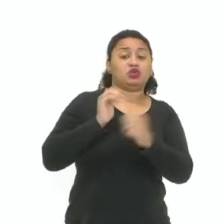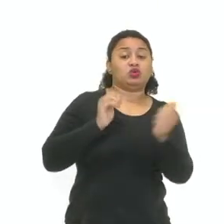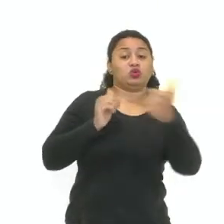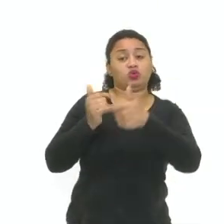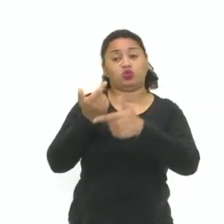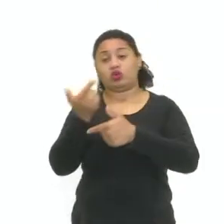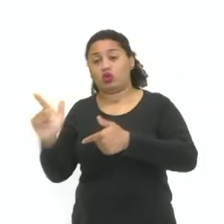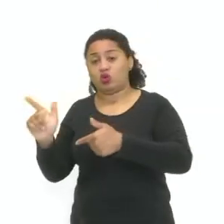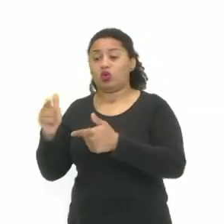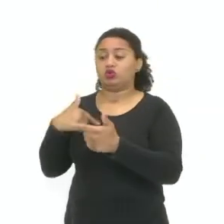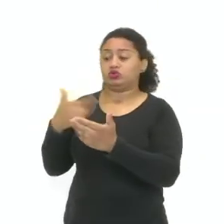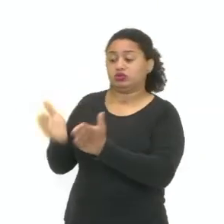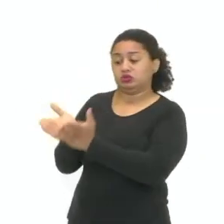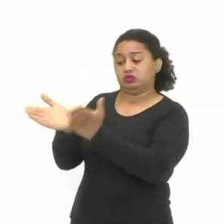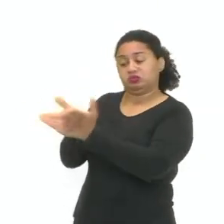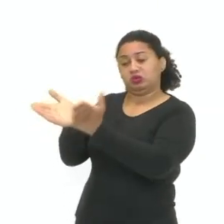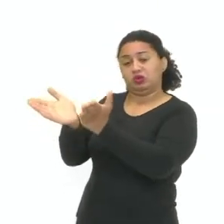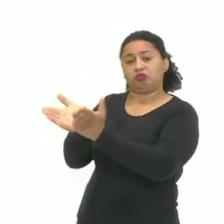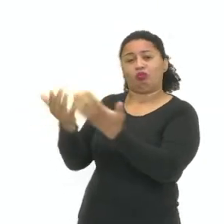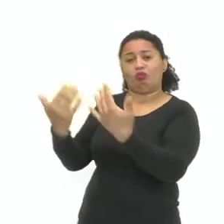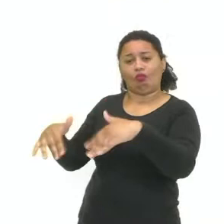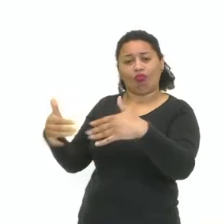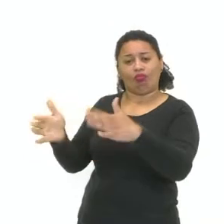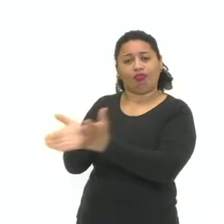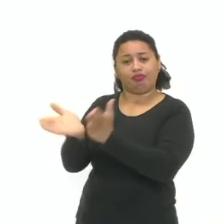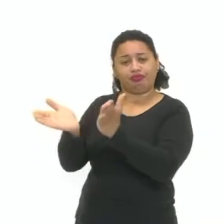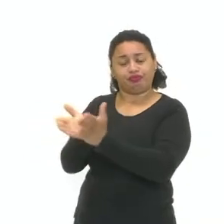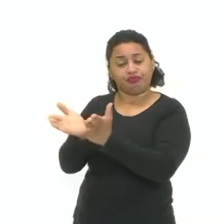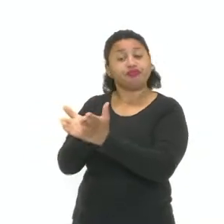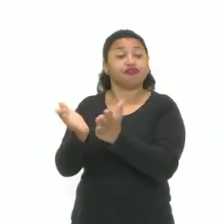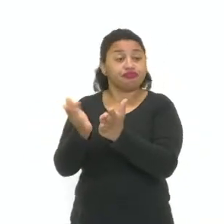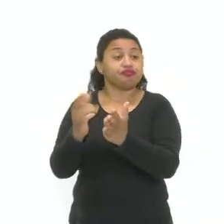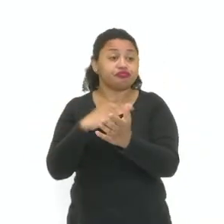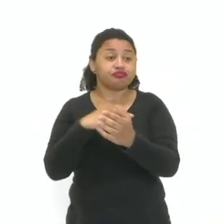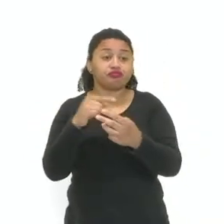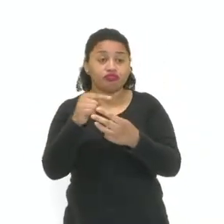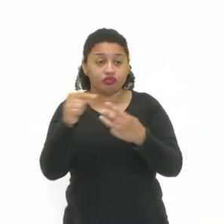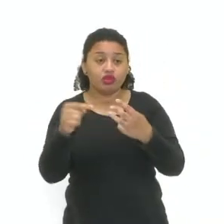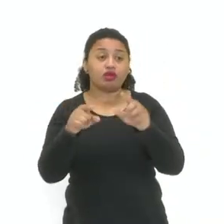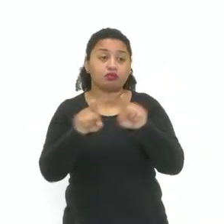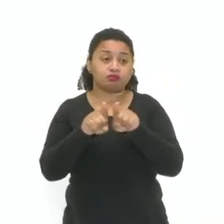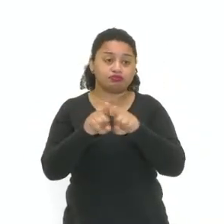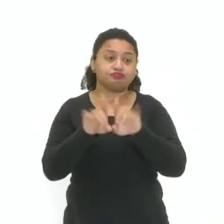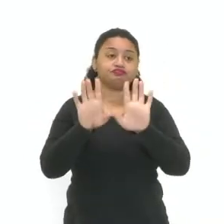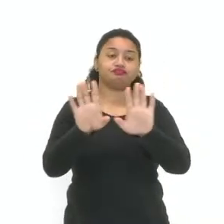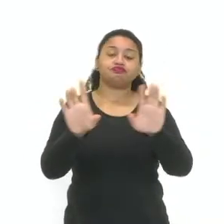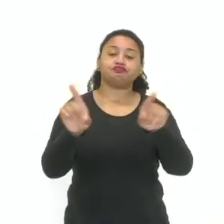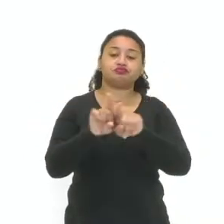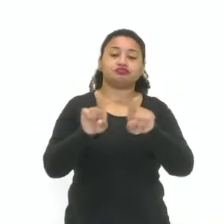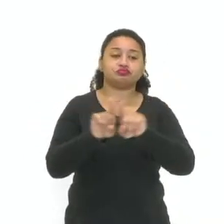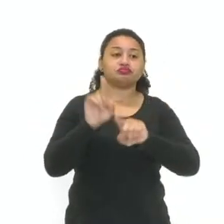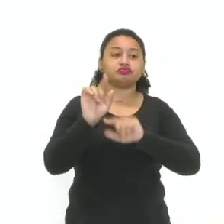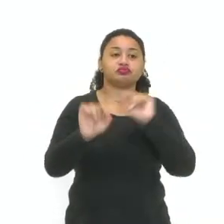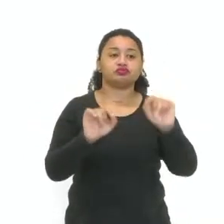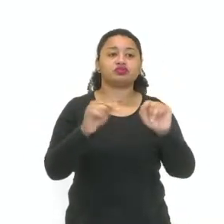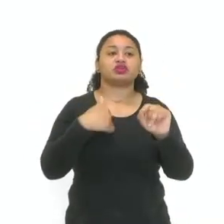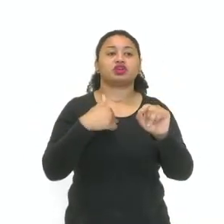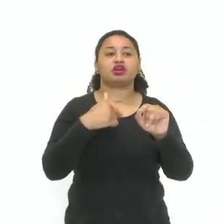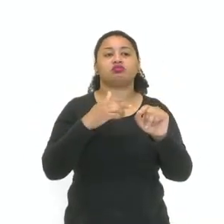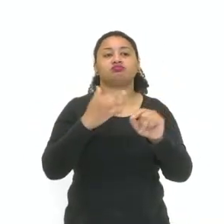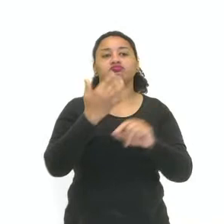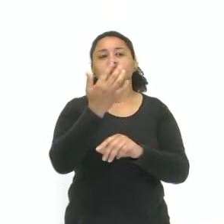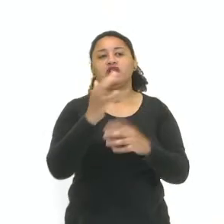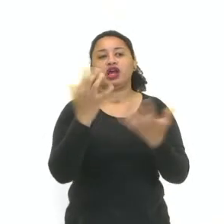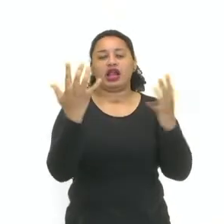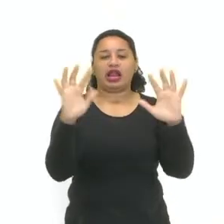mais pobre que a média, assim por diante. Então tem esses critérios também, além da questão também de vegetação, né,